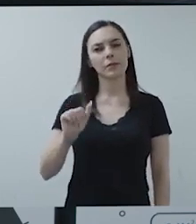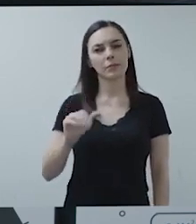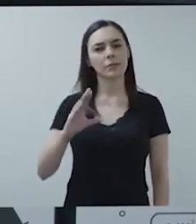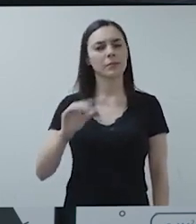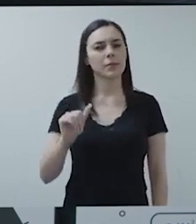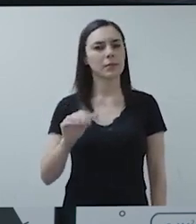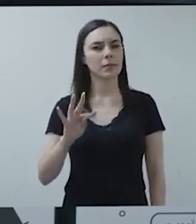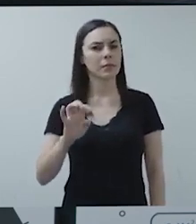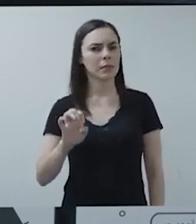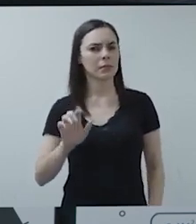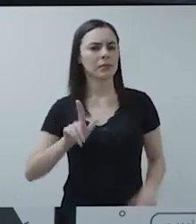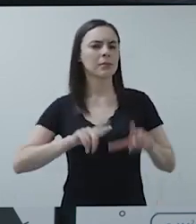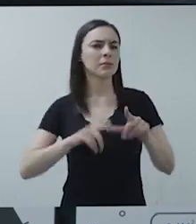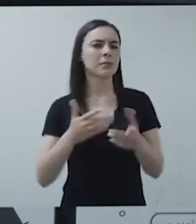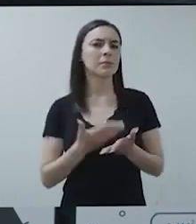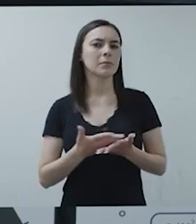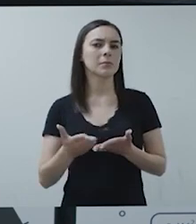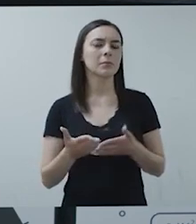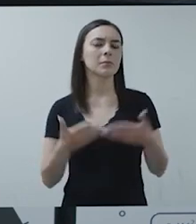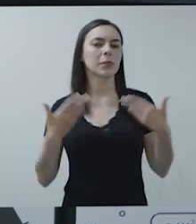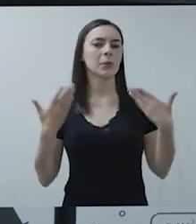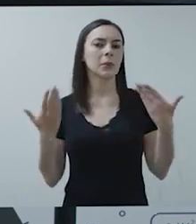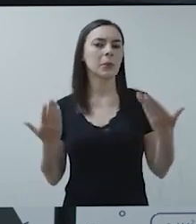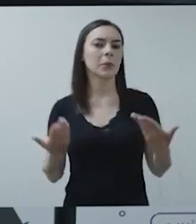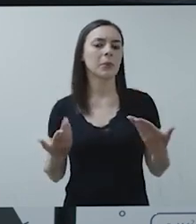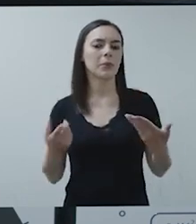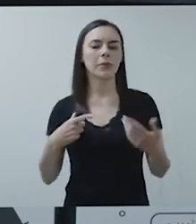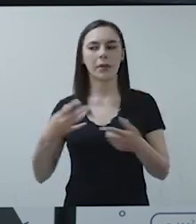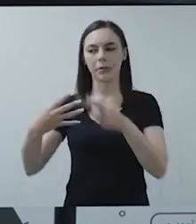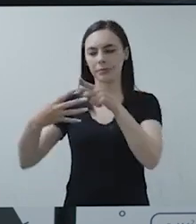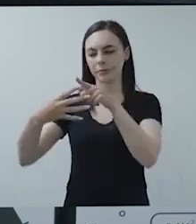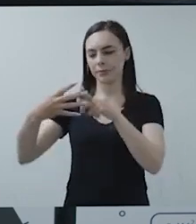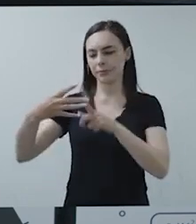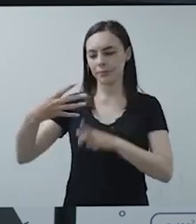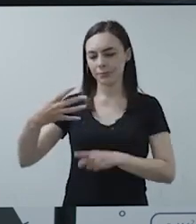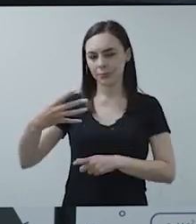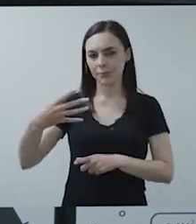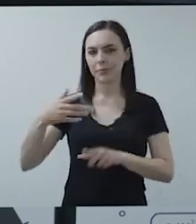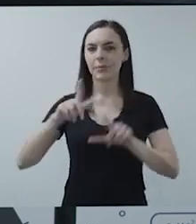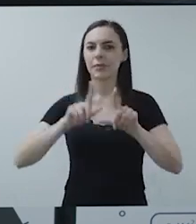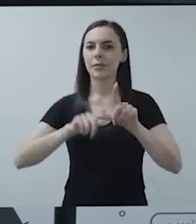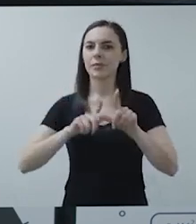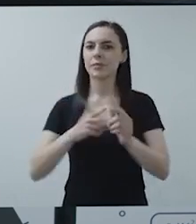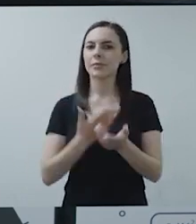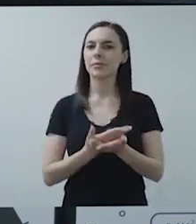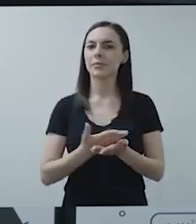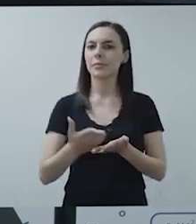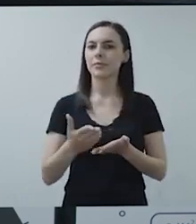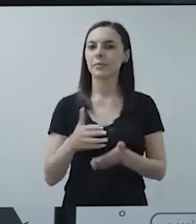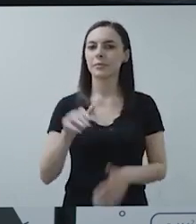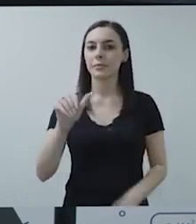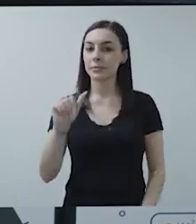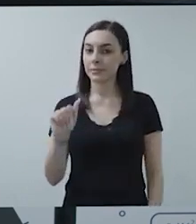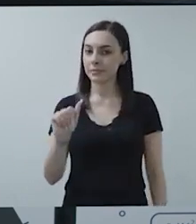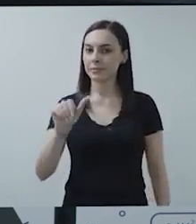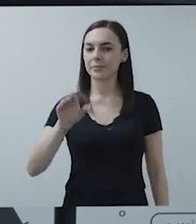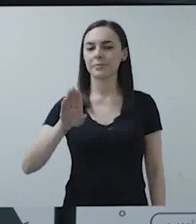Abacate. Começa com que letra? Qual dessas letras aqui é a letra inicial da palavra